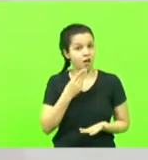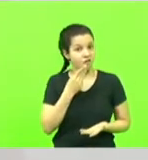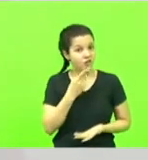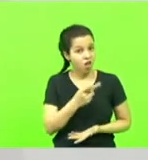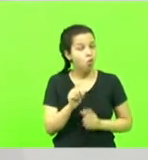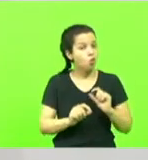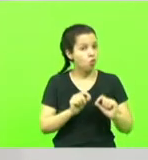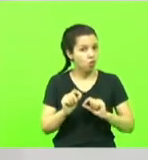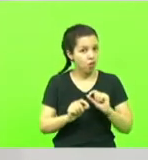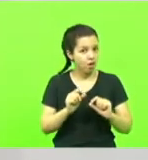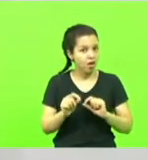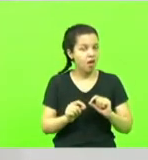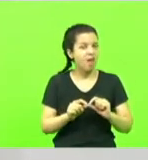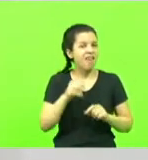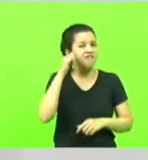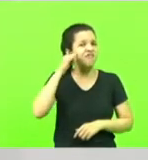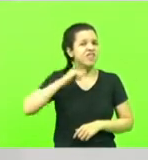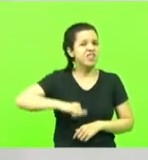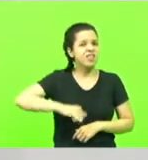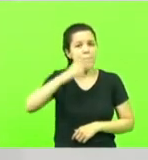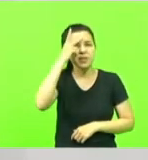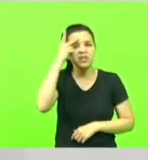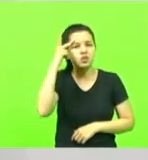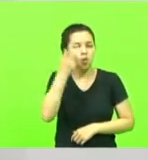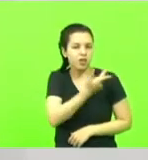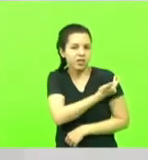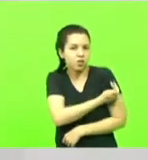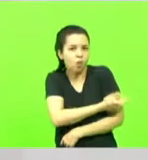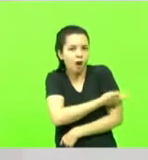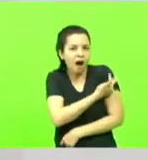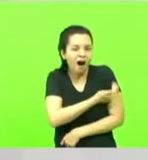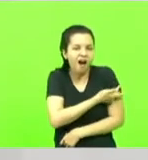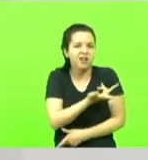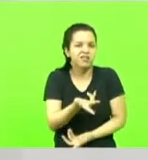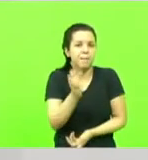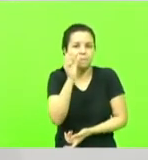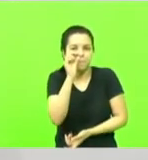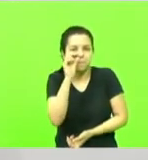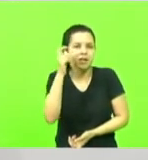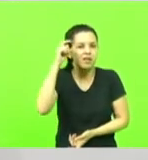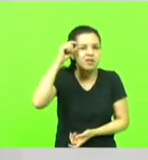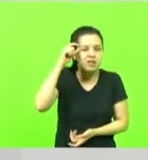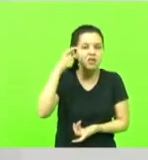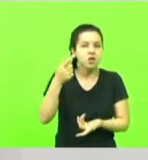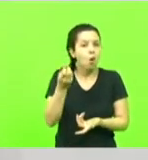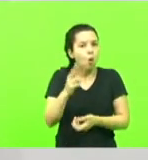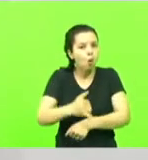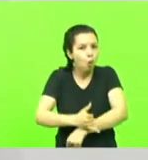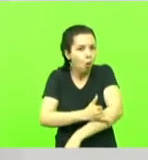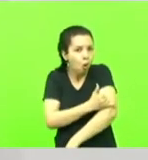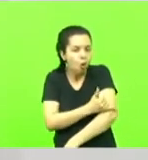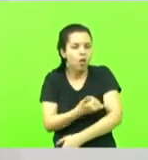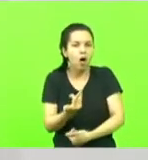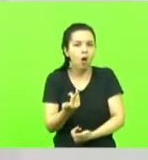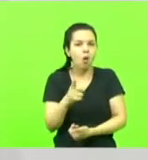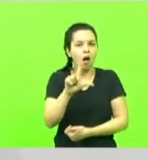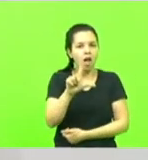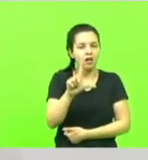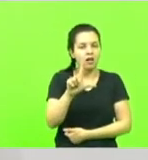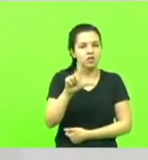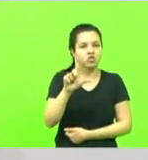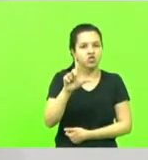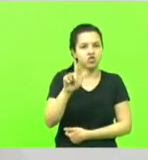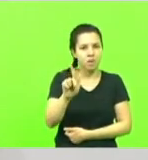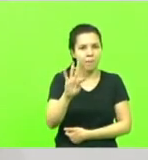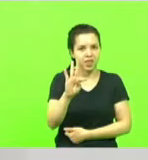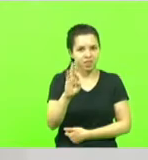evitadas contratações de pessoas tatuadas, que usem piercings, gordas ou LGBTQI+.